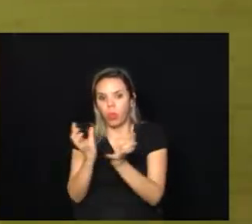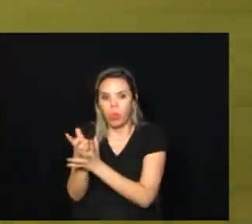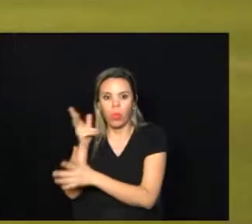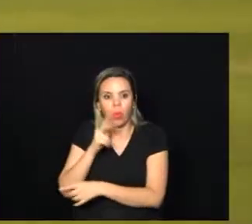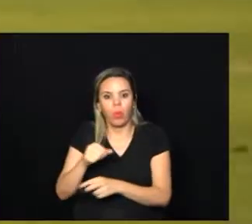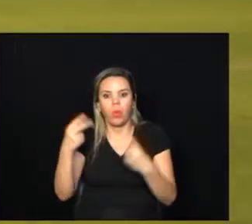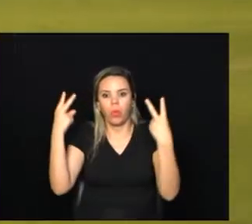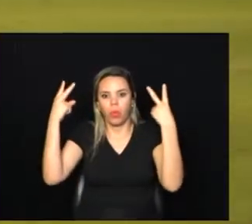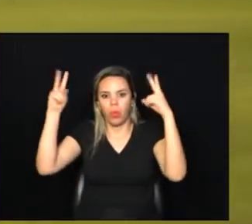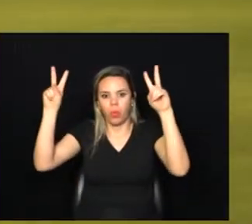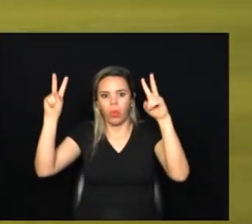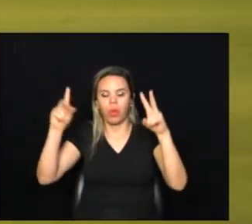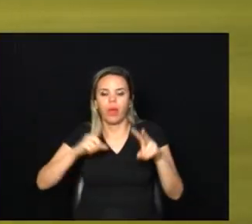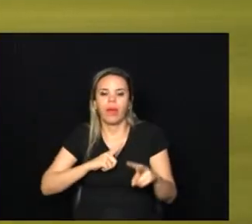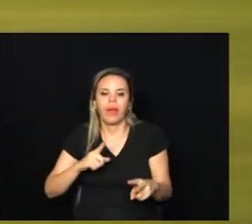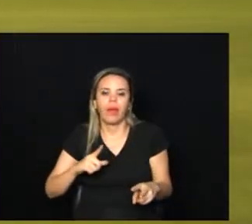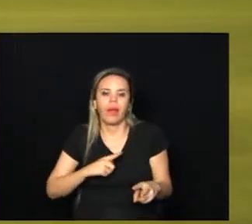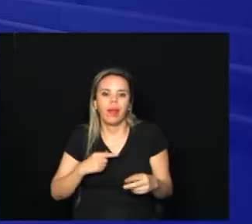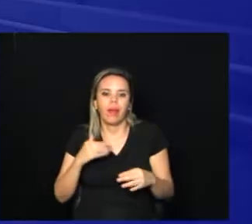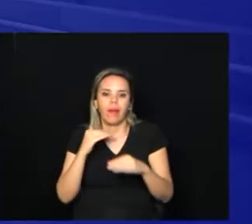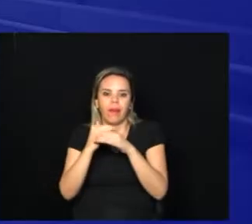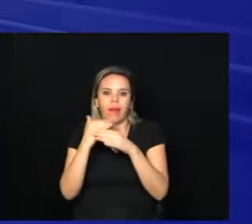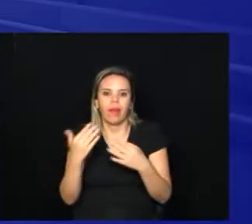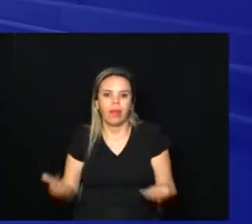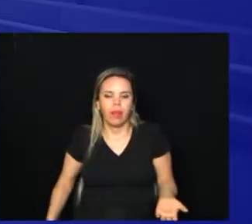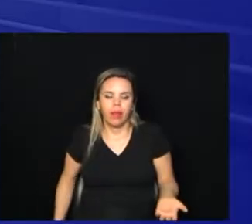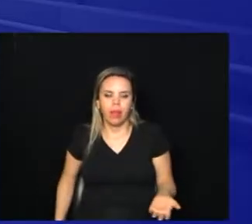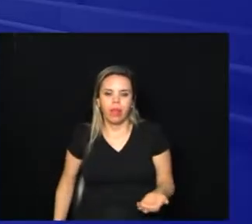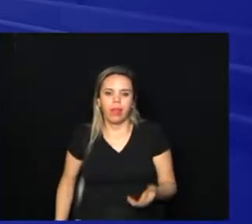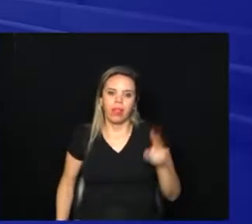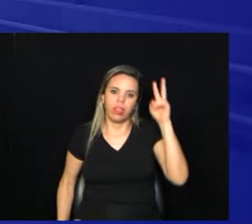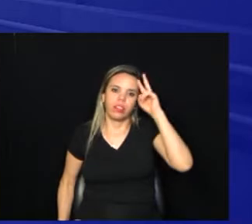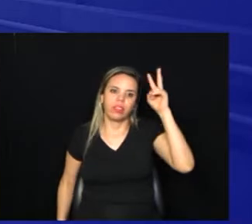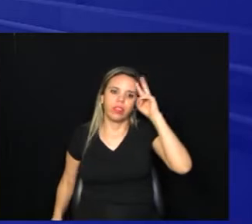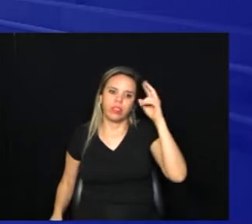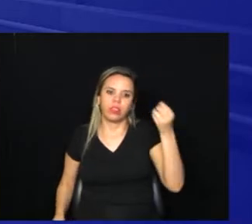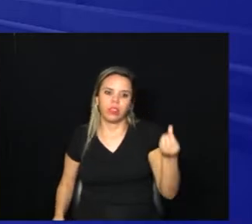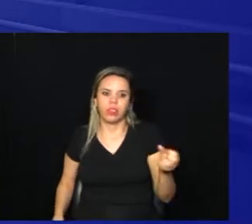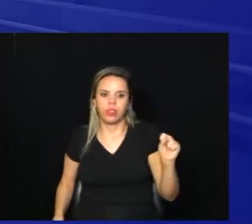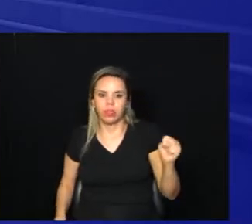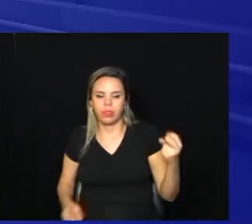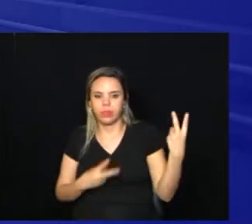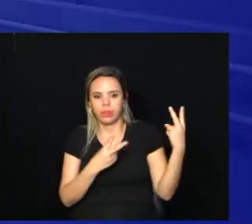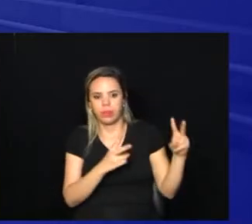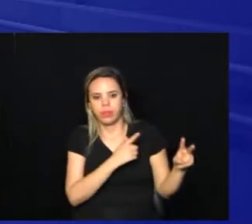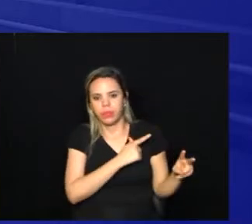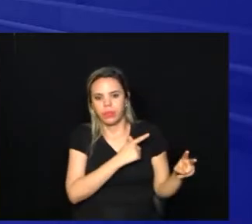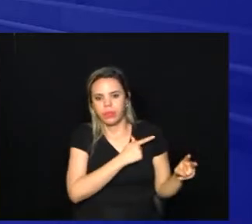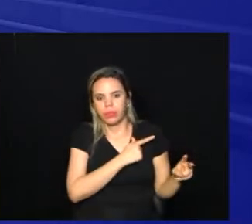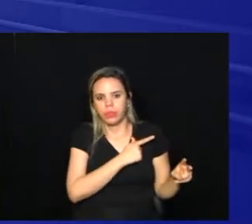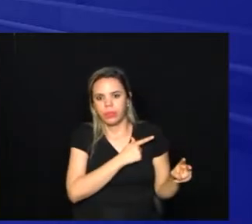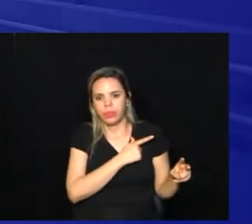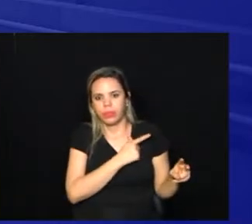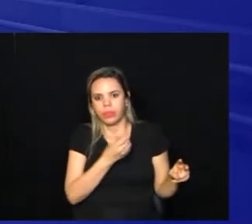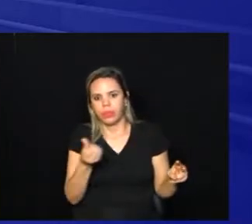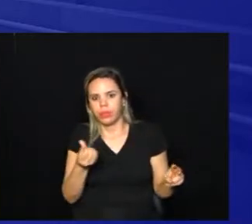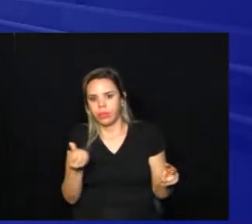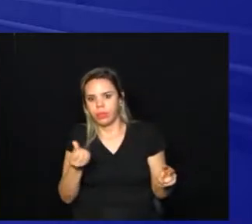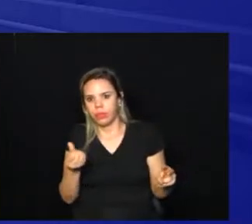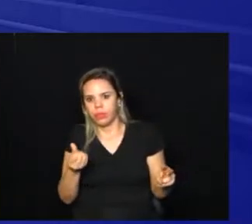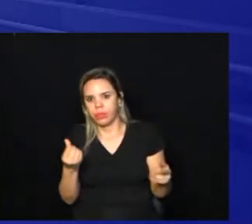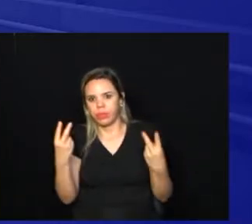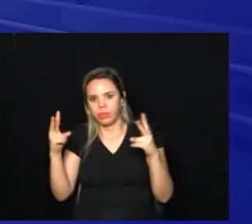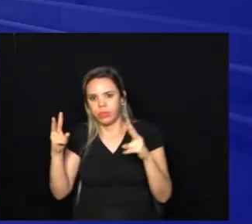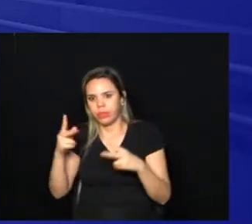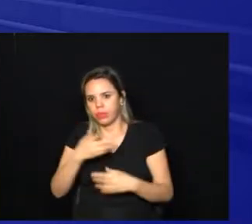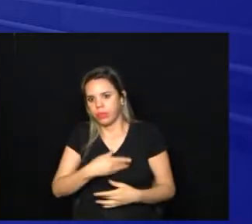uma vitória e tem ainda um empate. Na história, são 68 vitórias do Guarani, 66